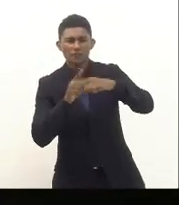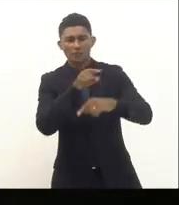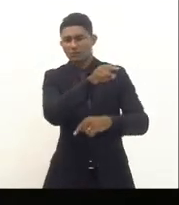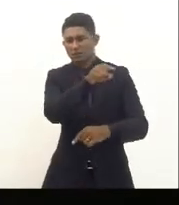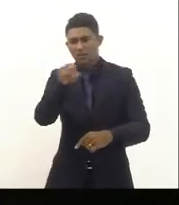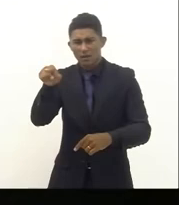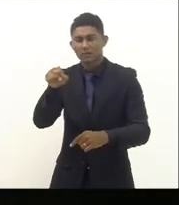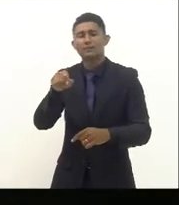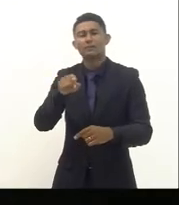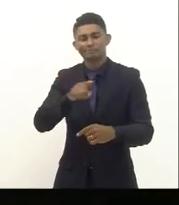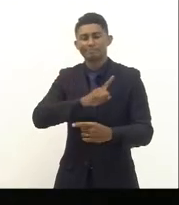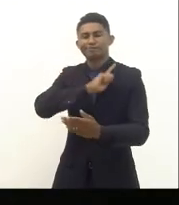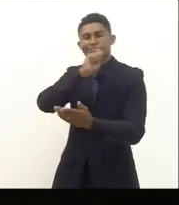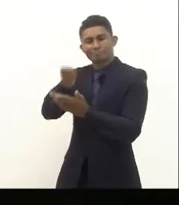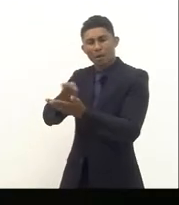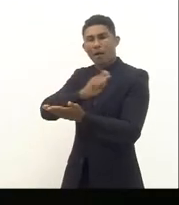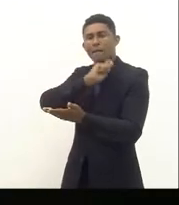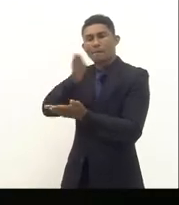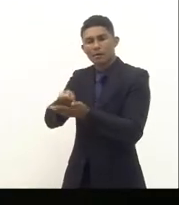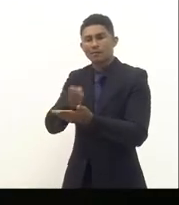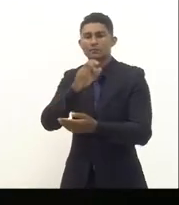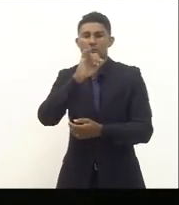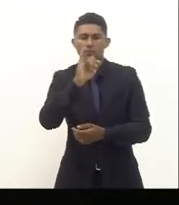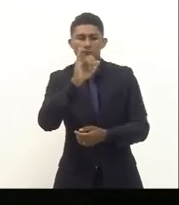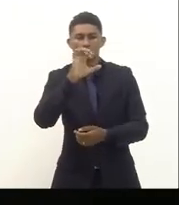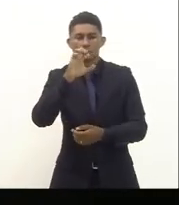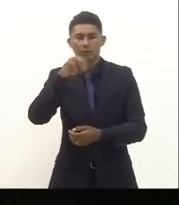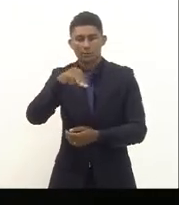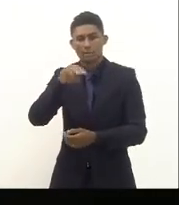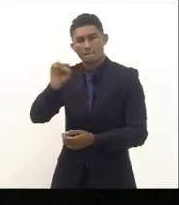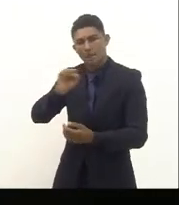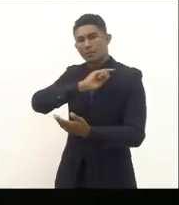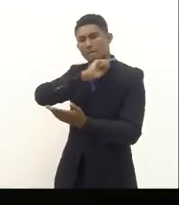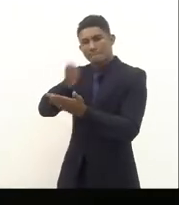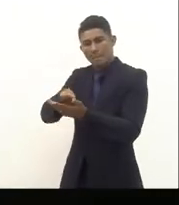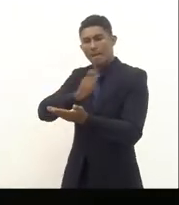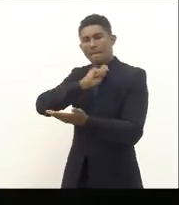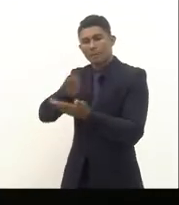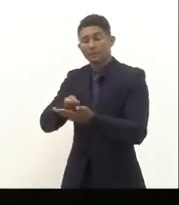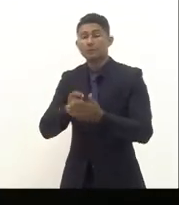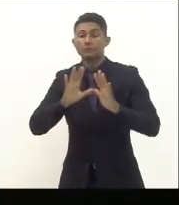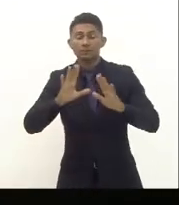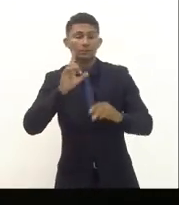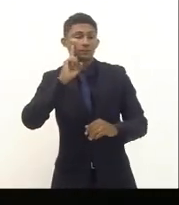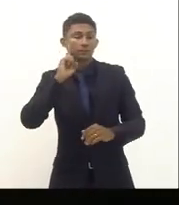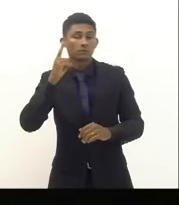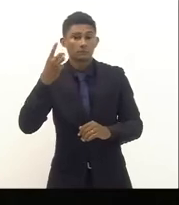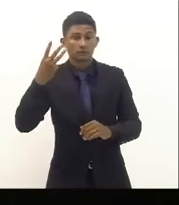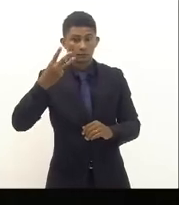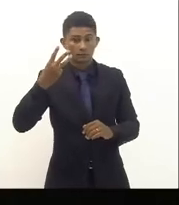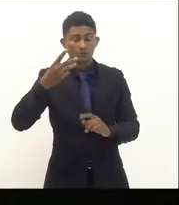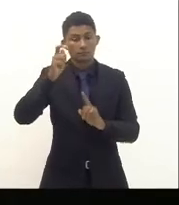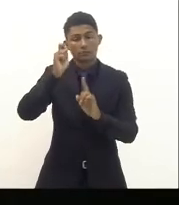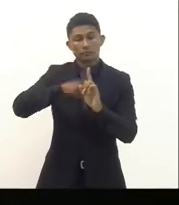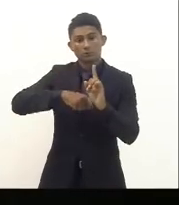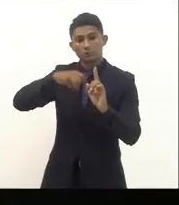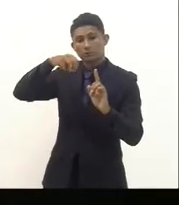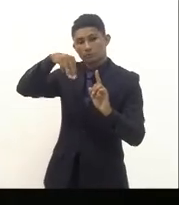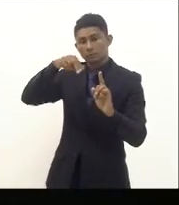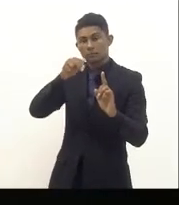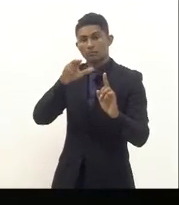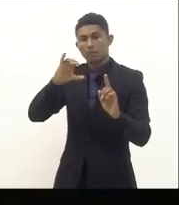voltaram a pagar o ICMS indevido é inconstitucional agora no dia três de maio